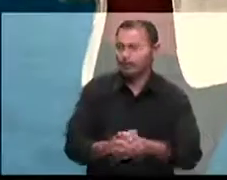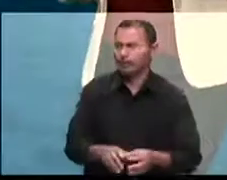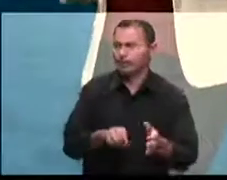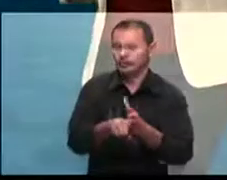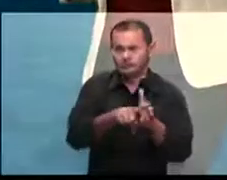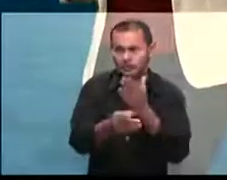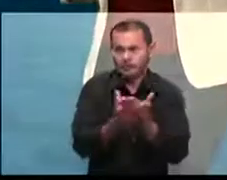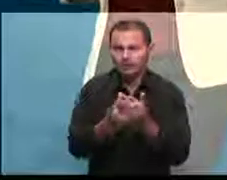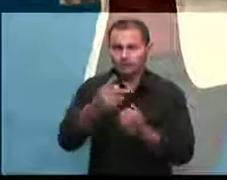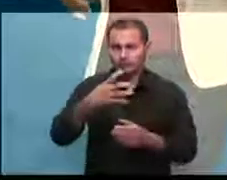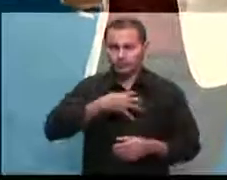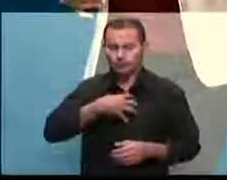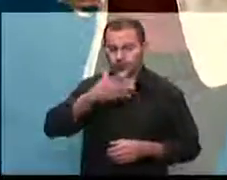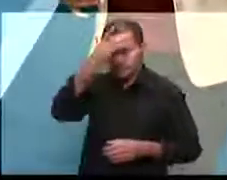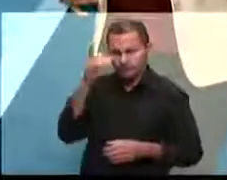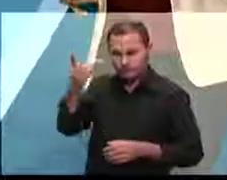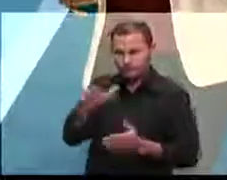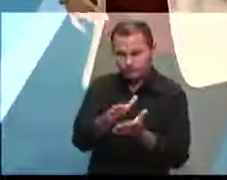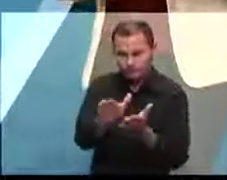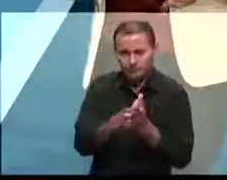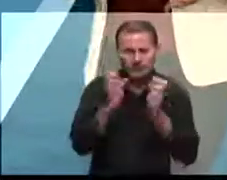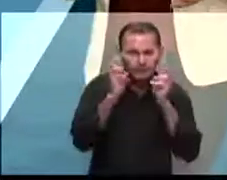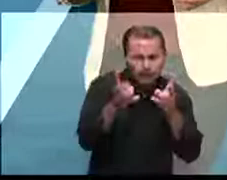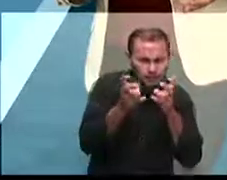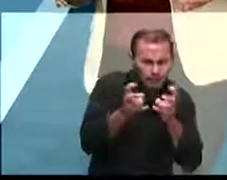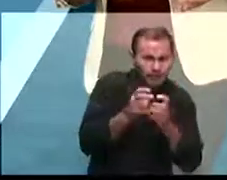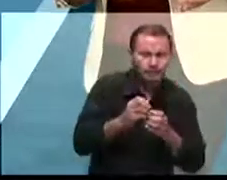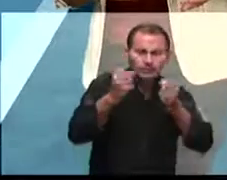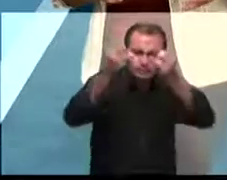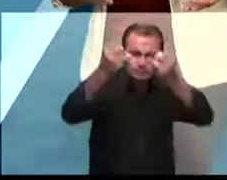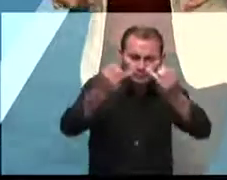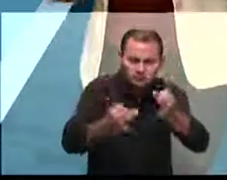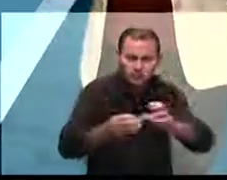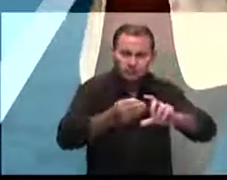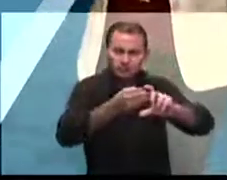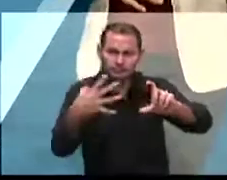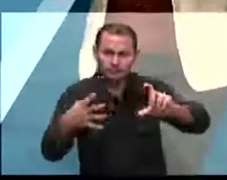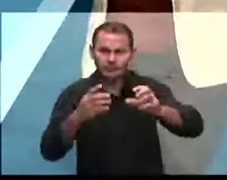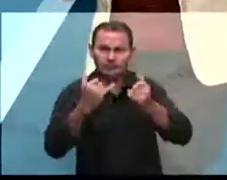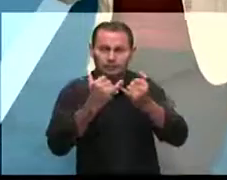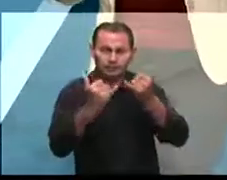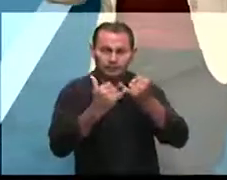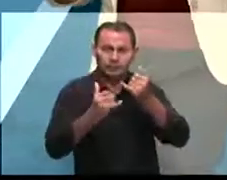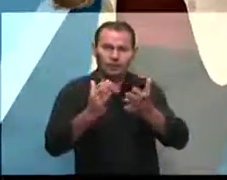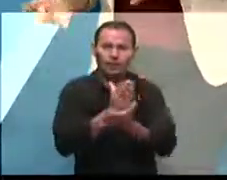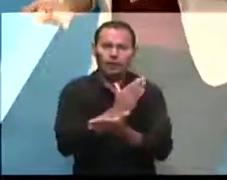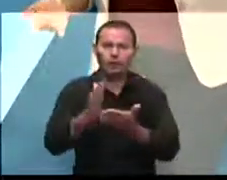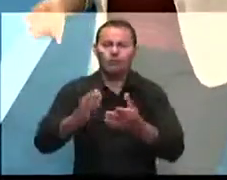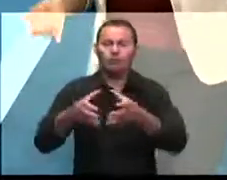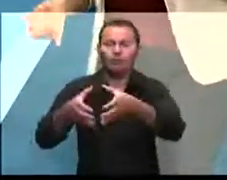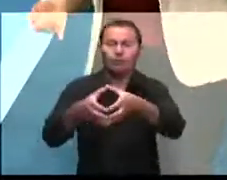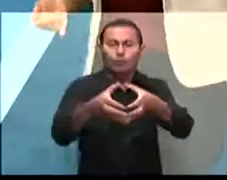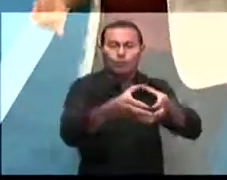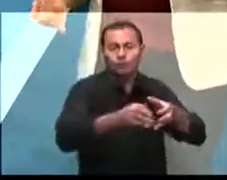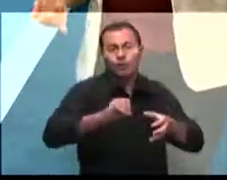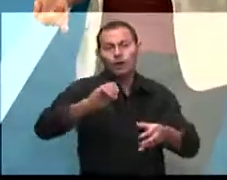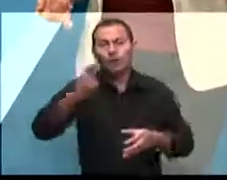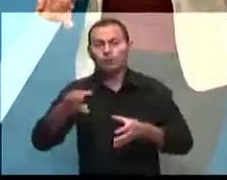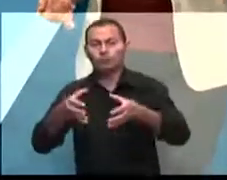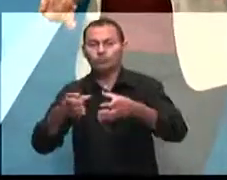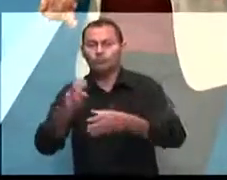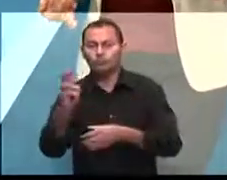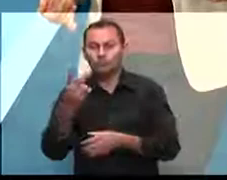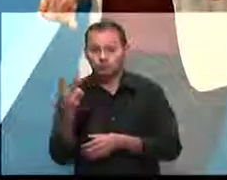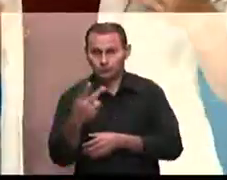pesquisa de perfil do consumidor, que visa identificar e descrever características semelhantes em um determinado grupo ou subgrupo